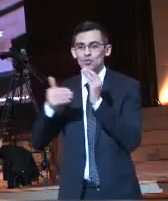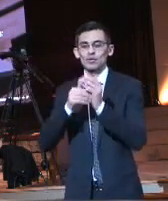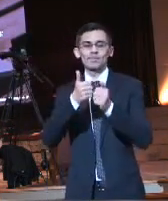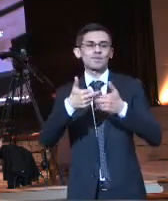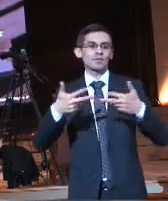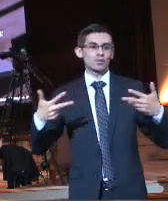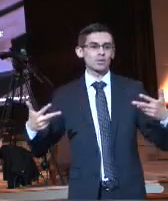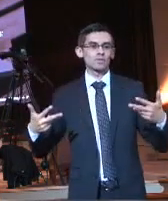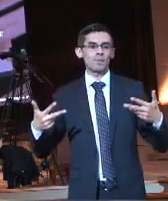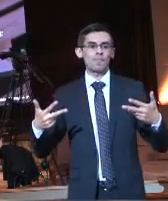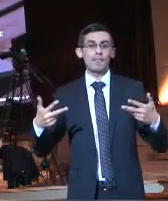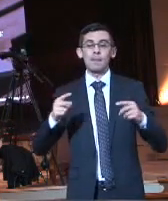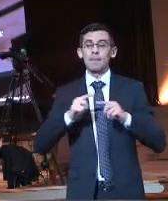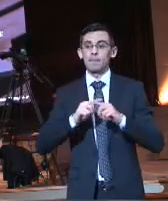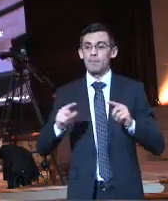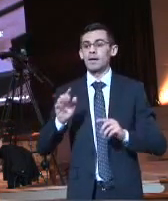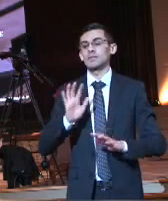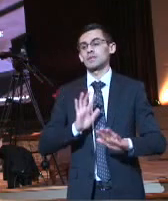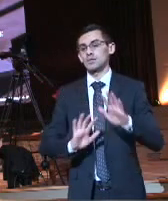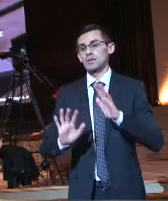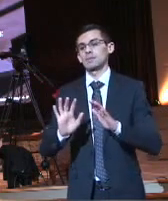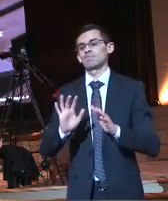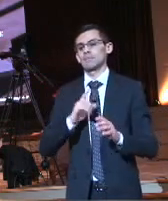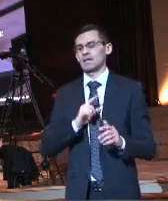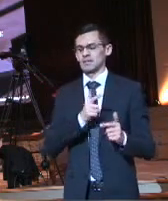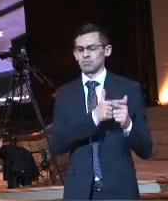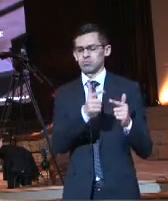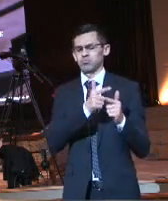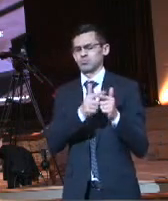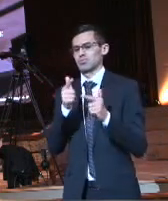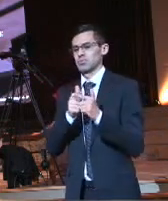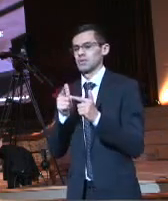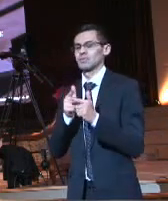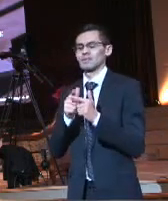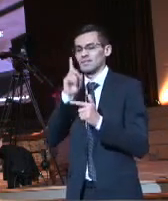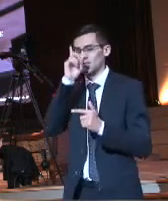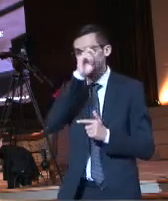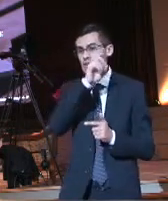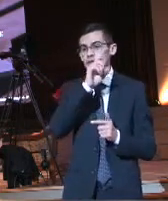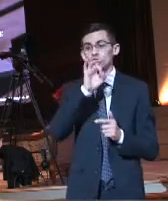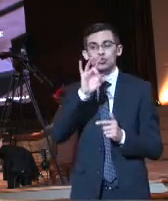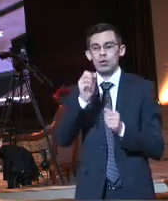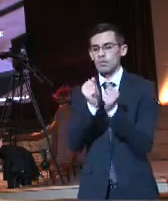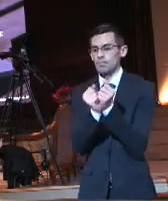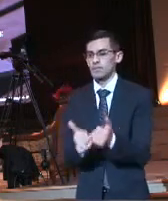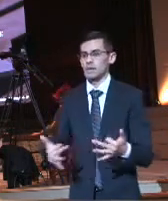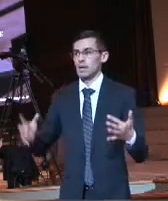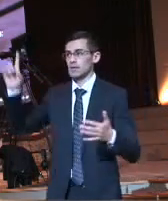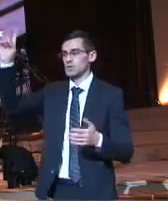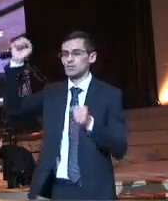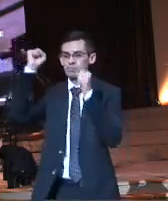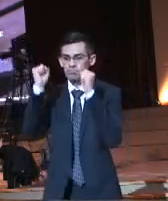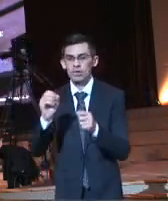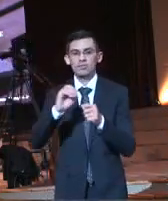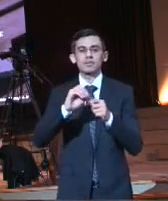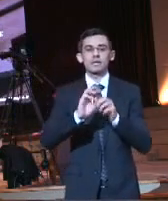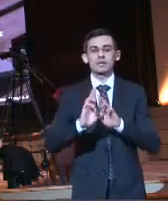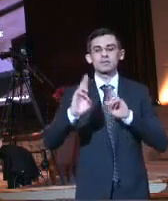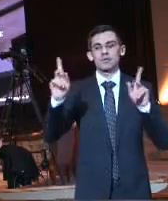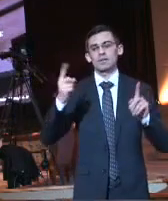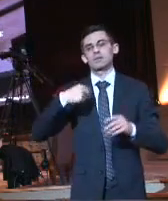enquanto a gente não esteja passando às vezes por algumas lutas tão intensas, que só um milagre de Deus possa fazer diferença na nossa